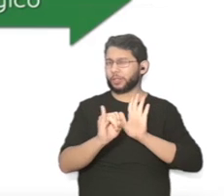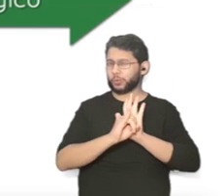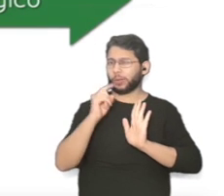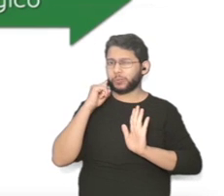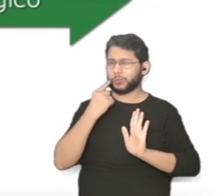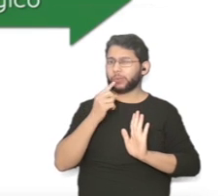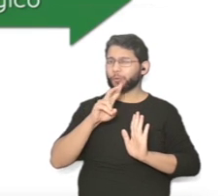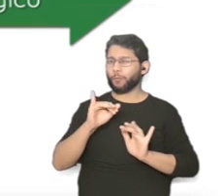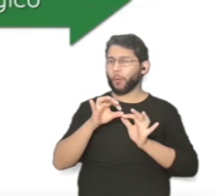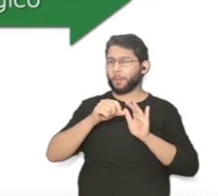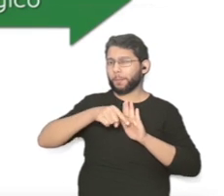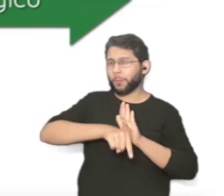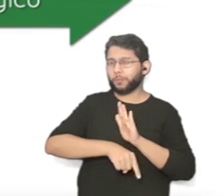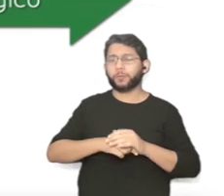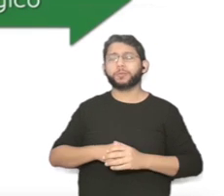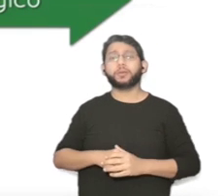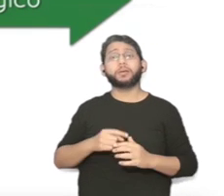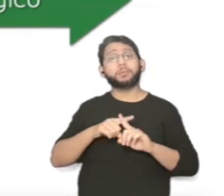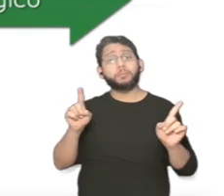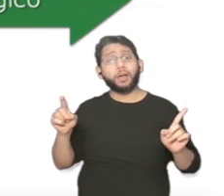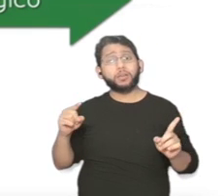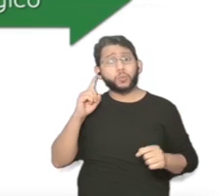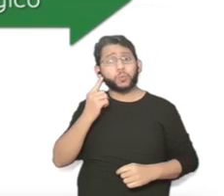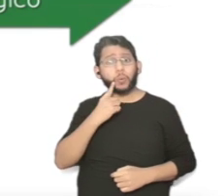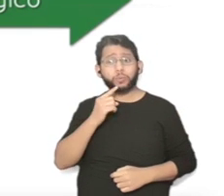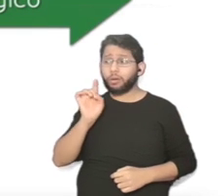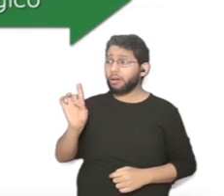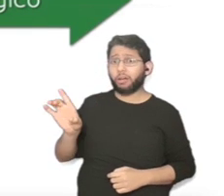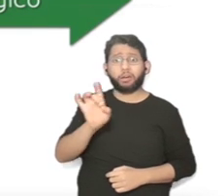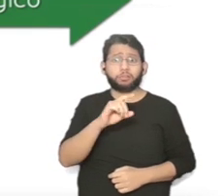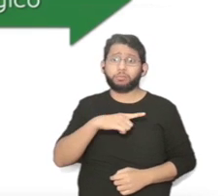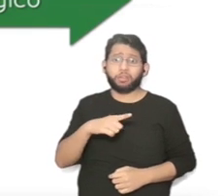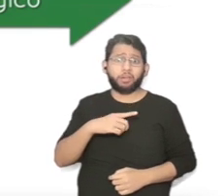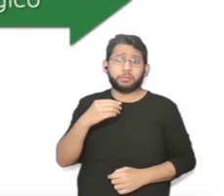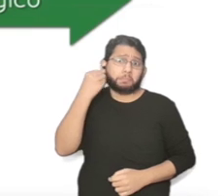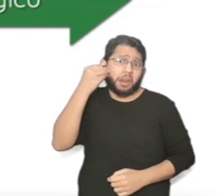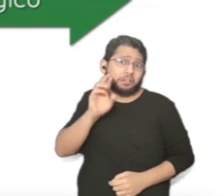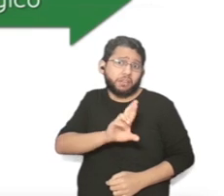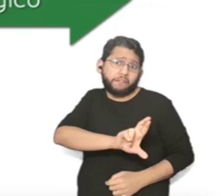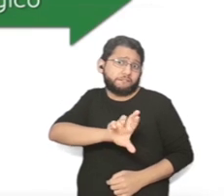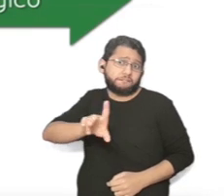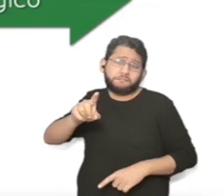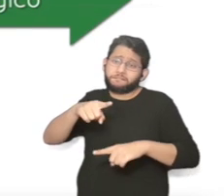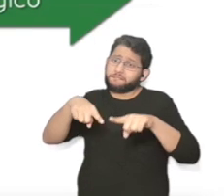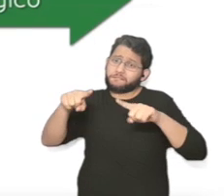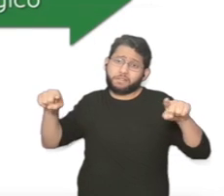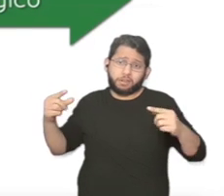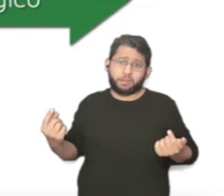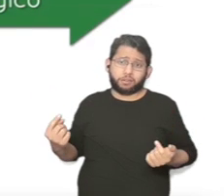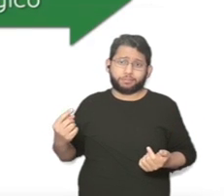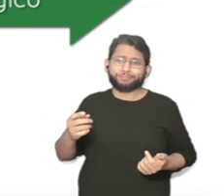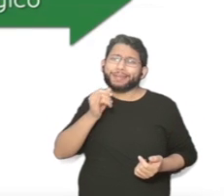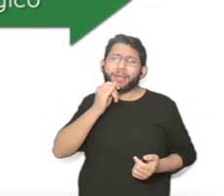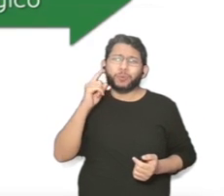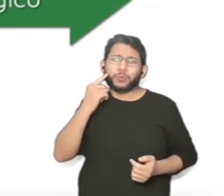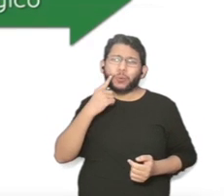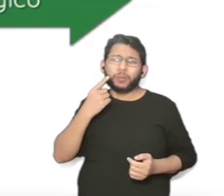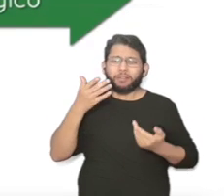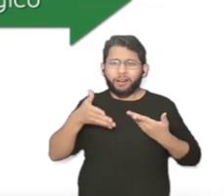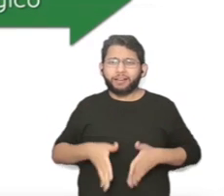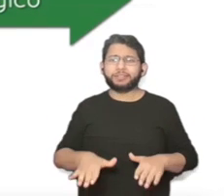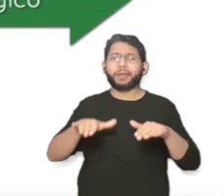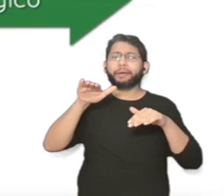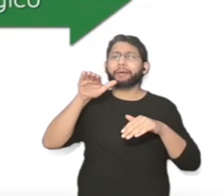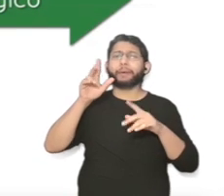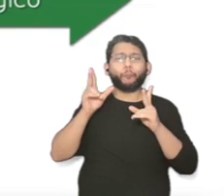só sobre identidades surdas também, mas eles vivenciam suas identidades de formas diferentes. Nem todos os surdos são iguais, nem todos os surdos têm os